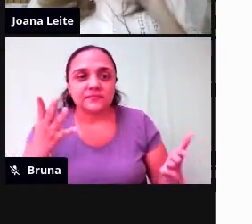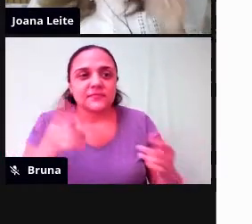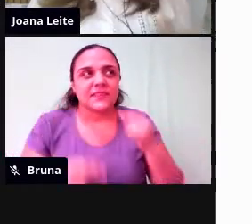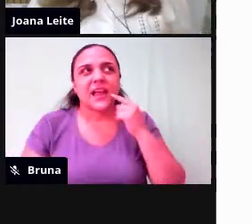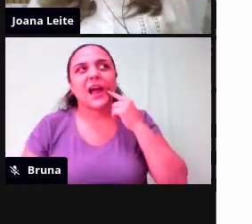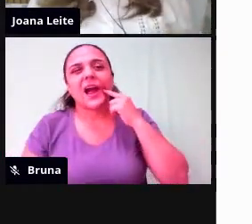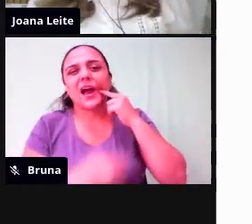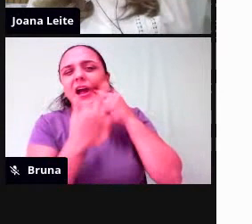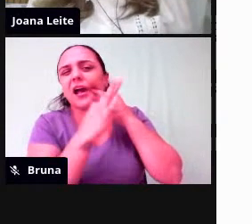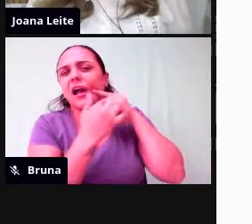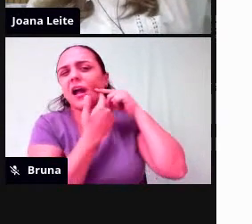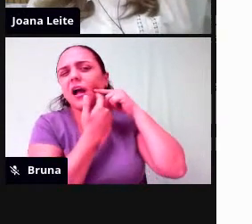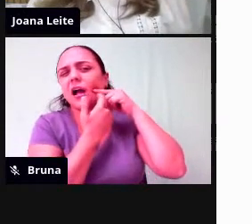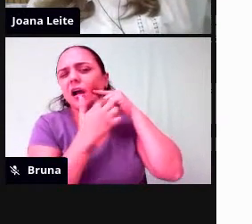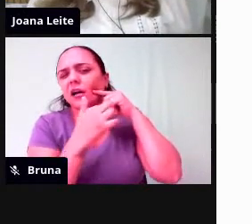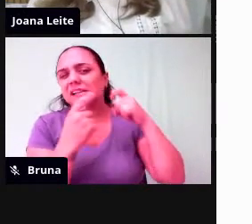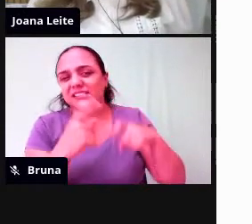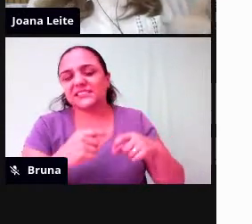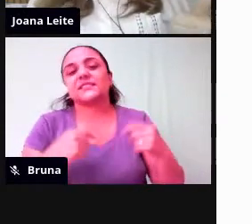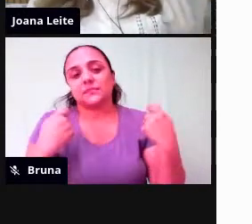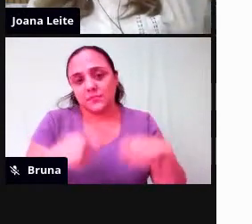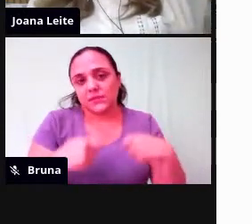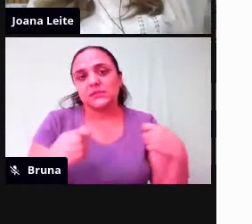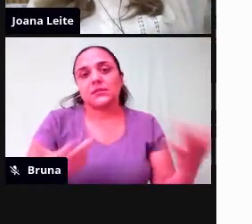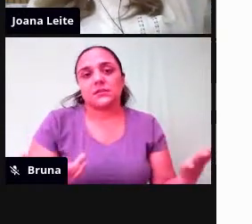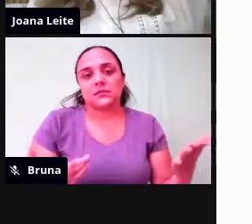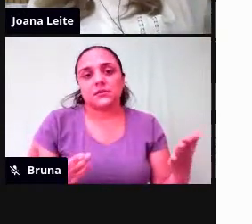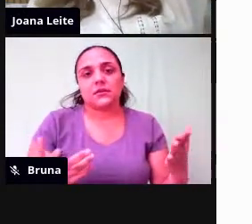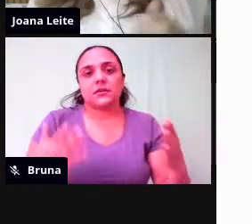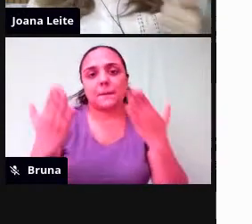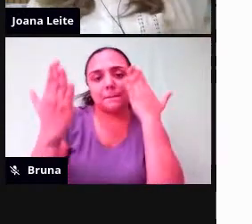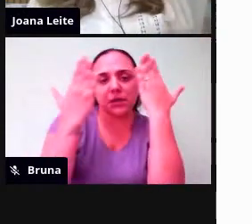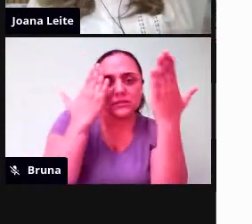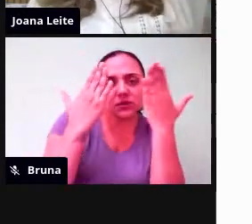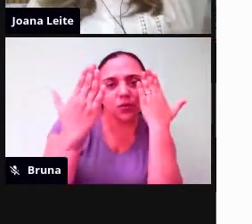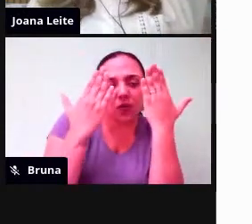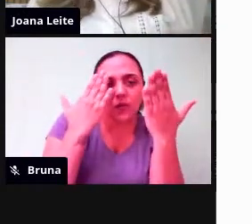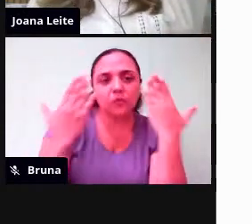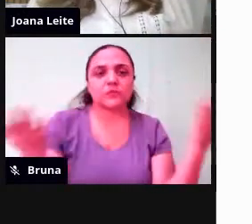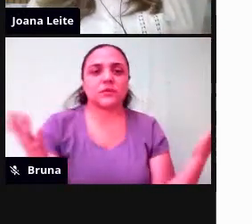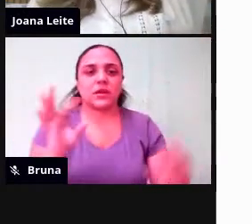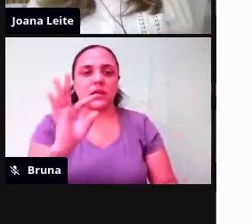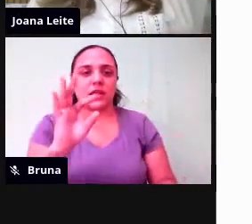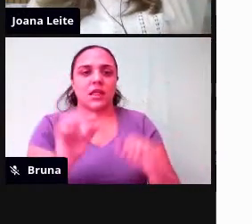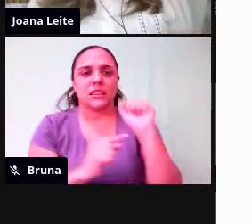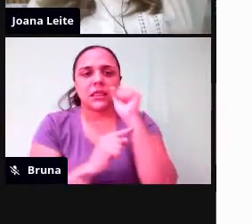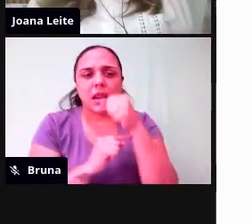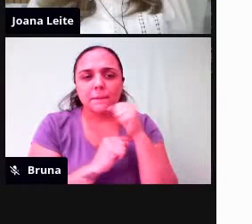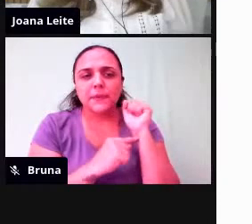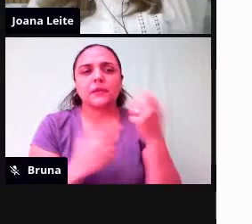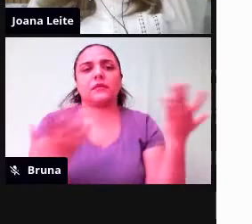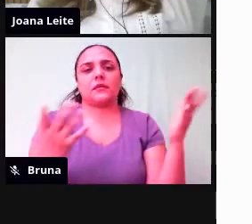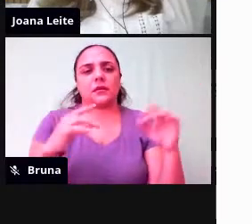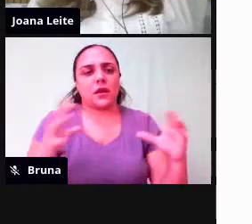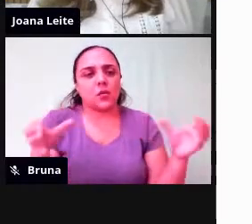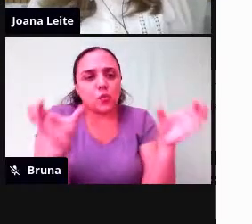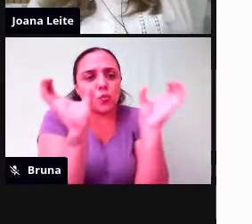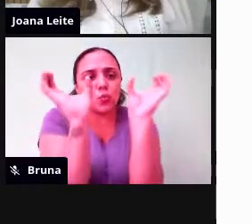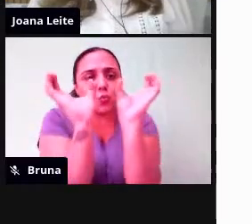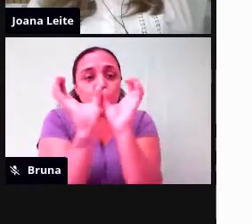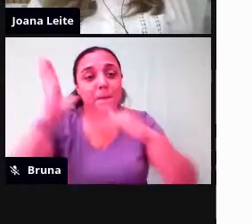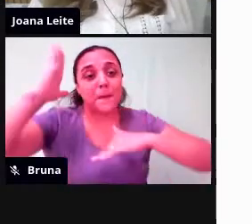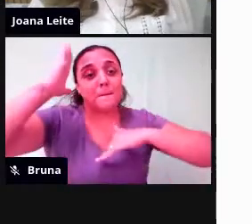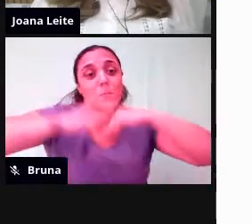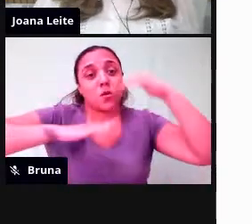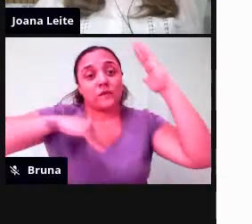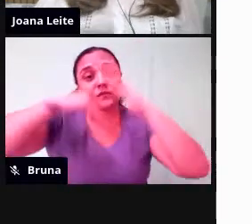dentária, então a gente também precisa desses outros profissionais. Psicólogo, né, terapeuta ocupacional, então assim, é uma equipe também muito profissional que precisa